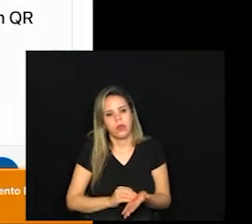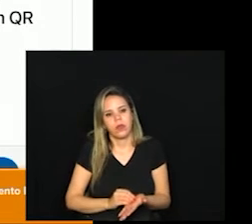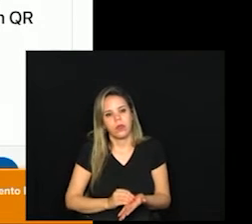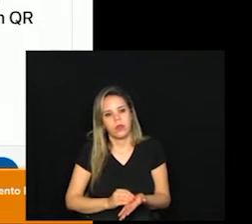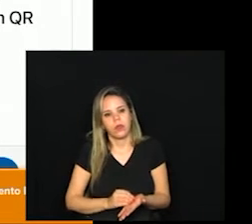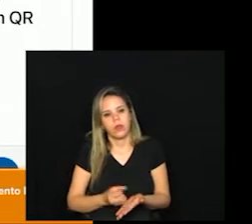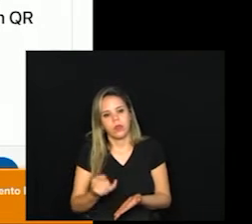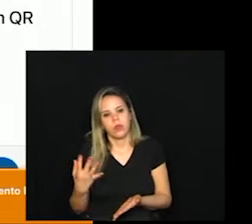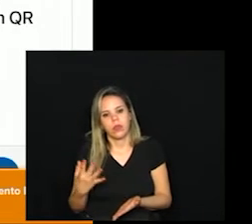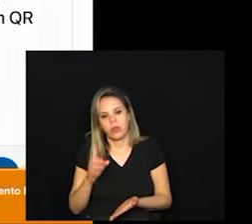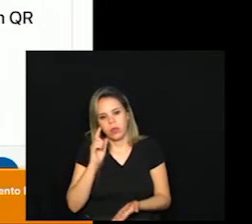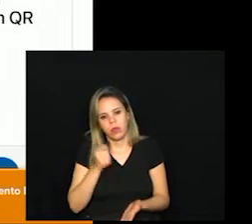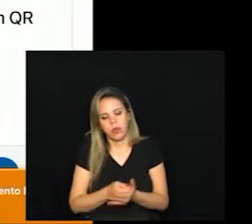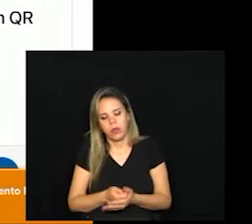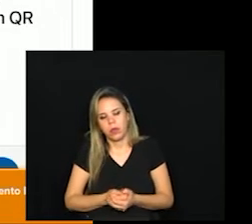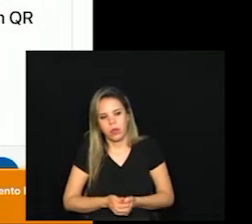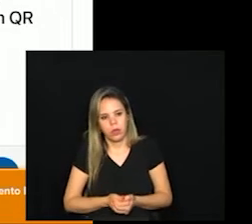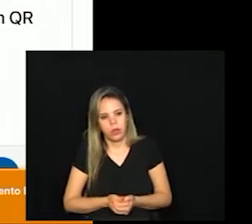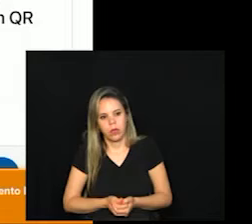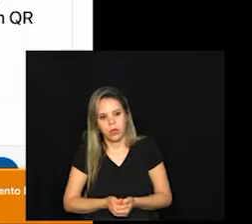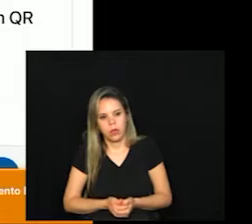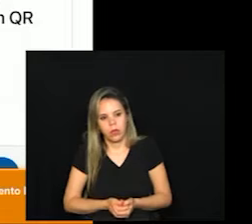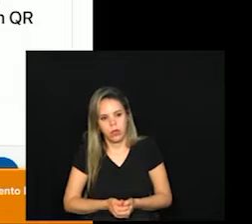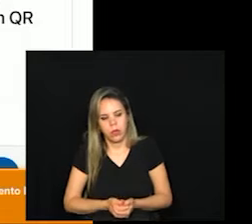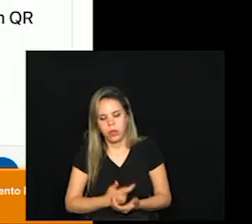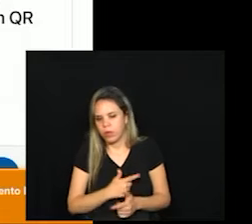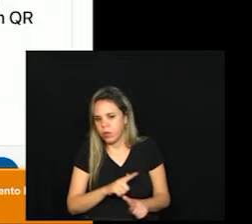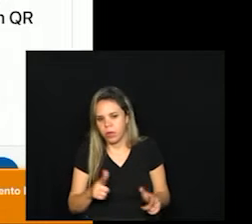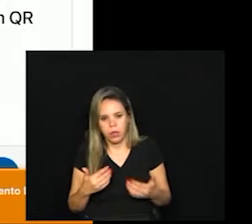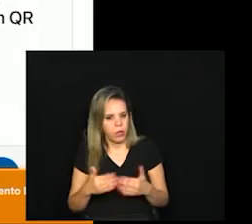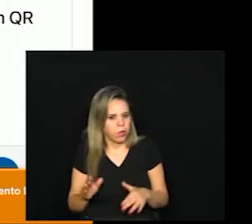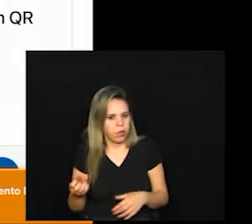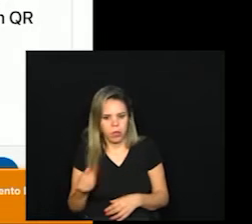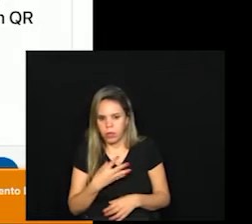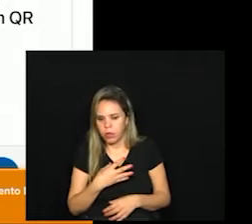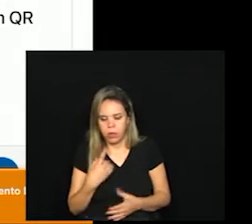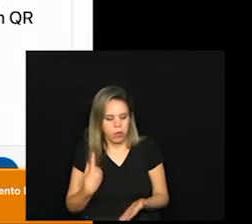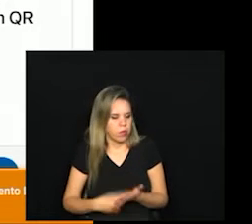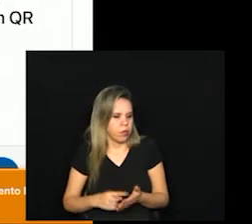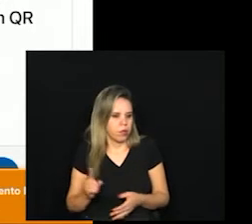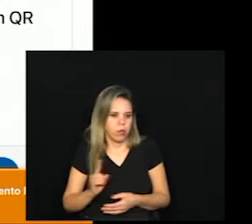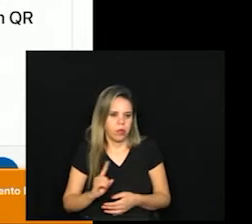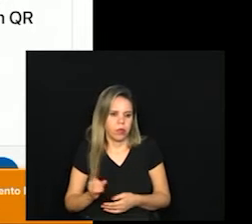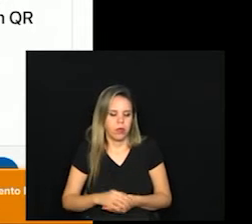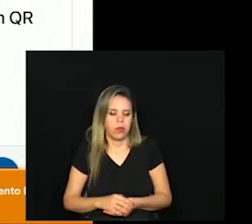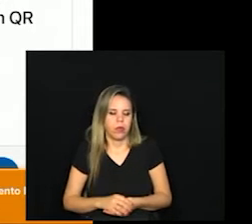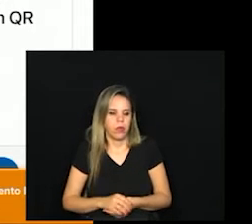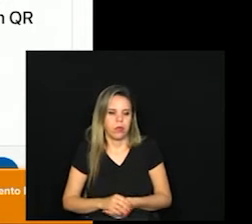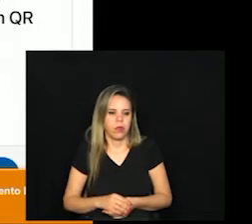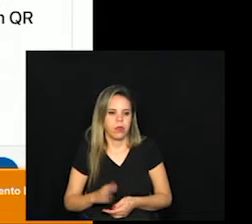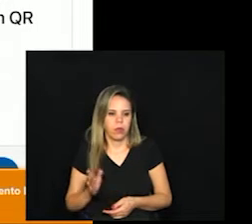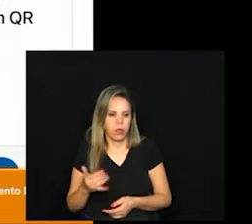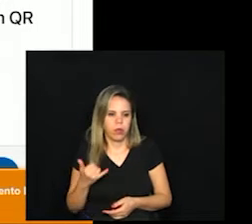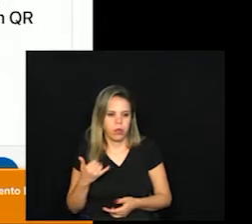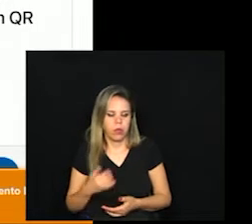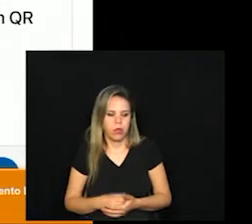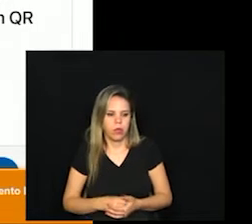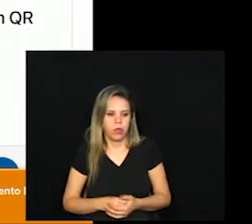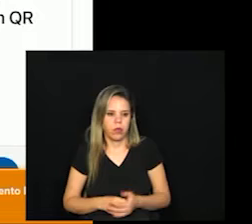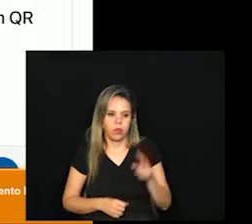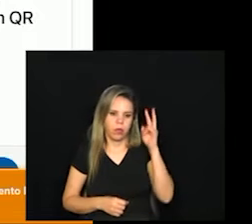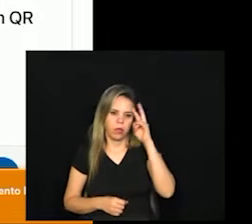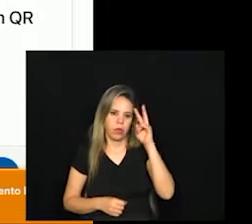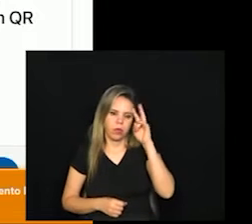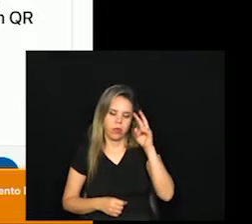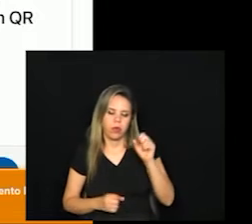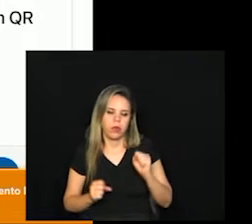a dose garantida. Nós não estamos com a abertura de novos agendamentos, mas quem já agendou, lembrando que a